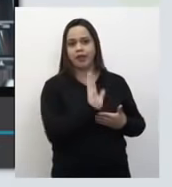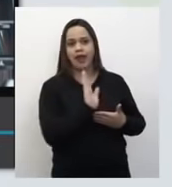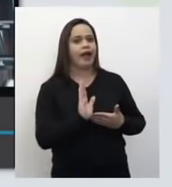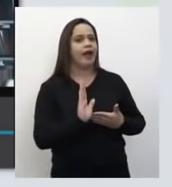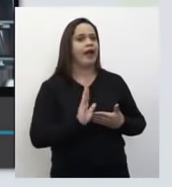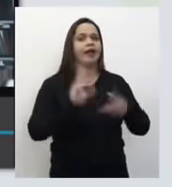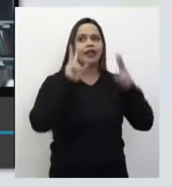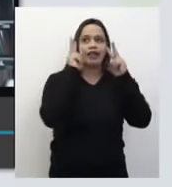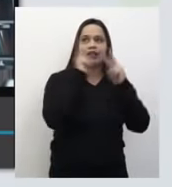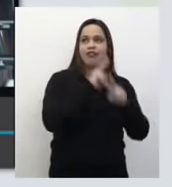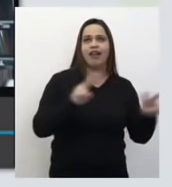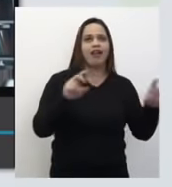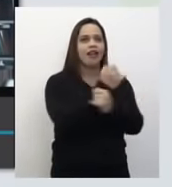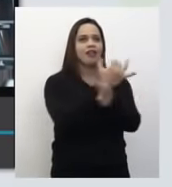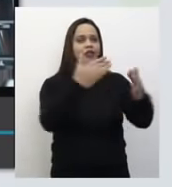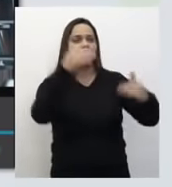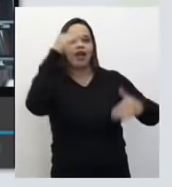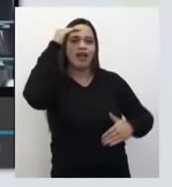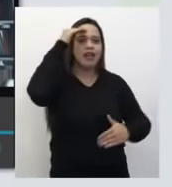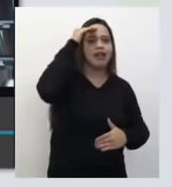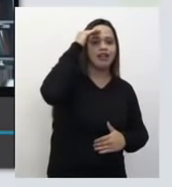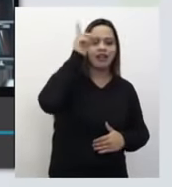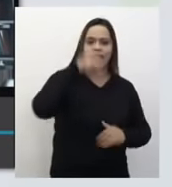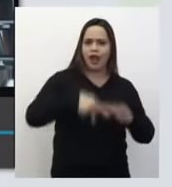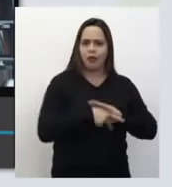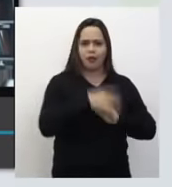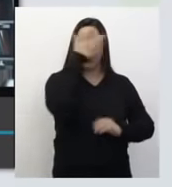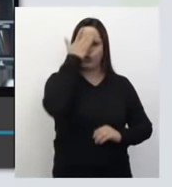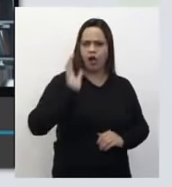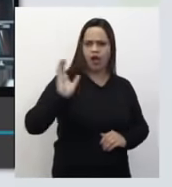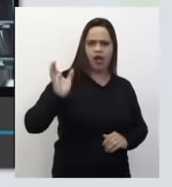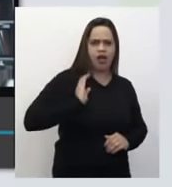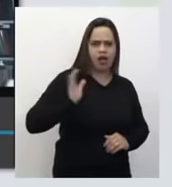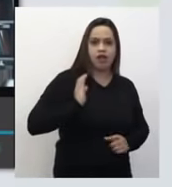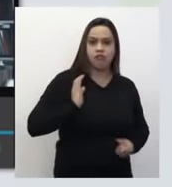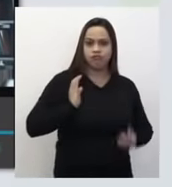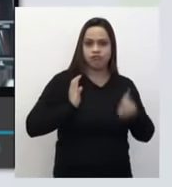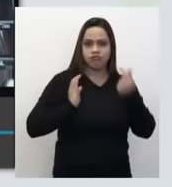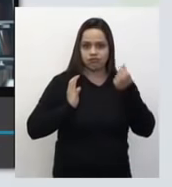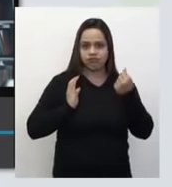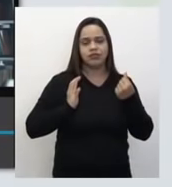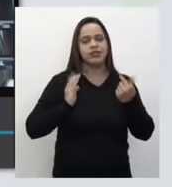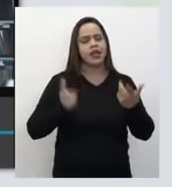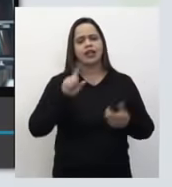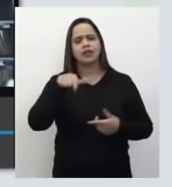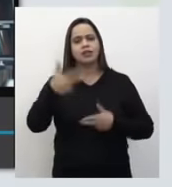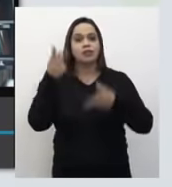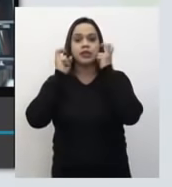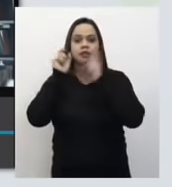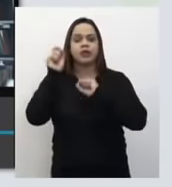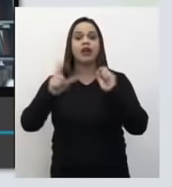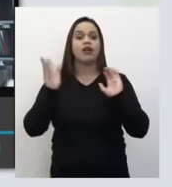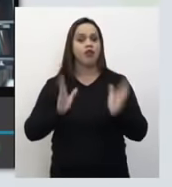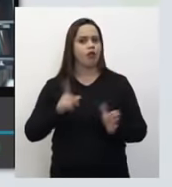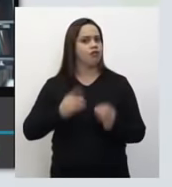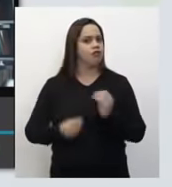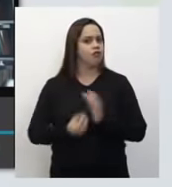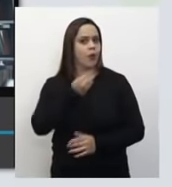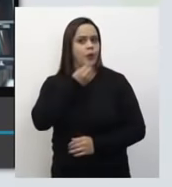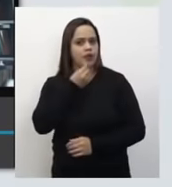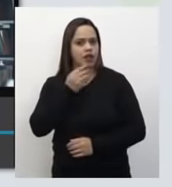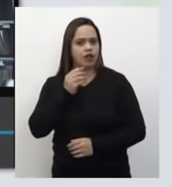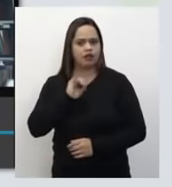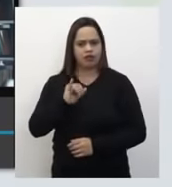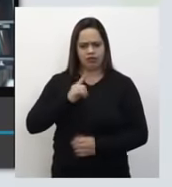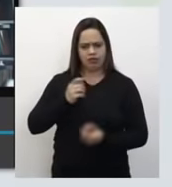olhar a paisagem. E era uma coisa de playboy, era uma coisa de gente rica, né? E aí as pessoas perceberam que tinha uma oportunidade ali. Espera um pouquinho. Se tem